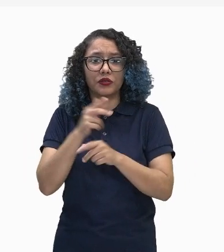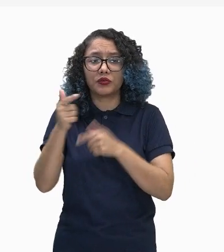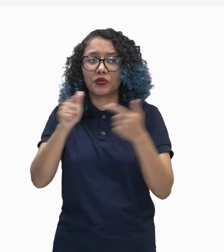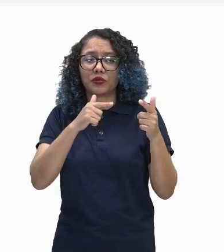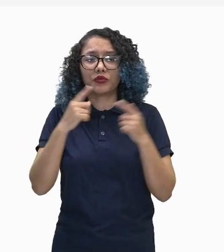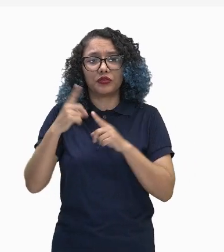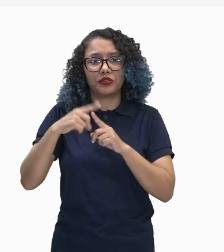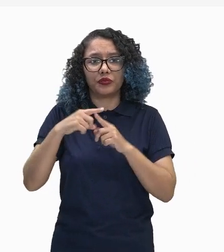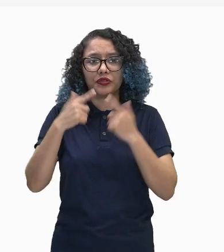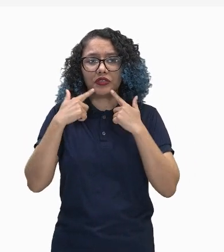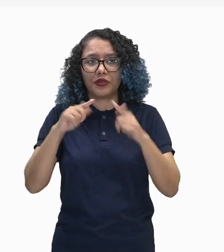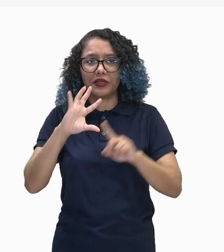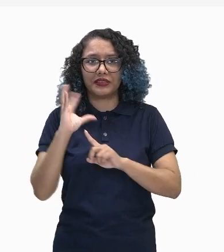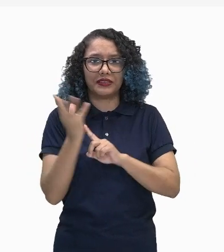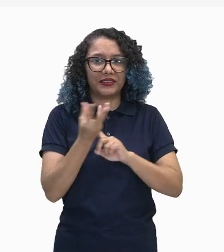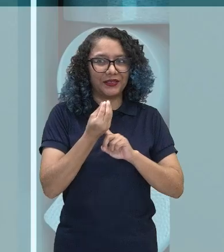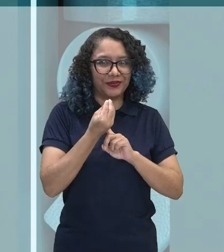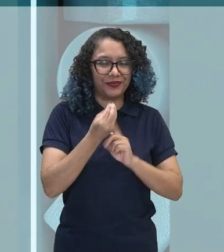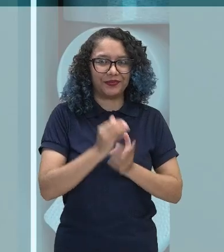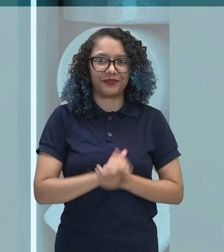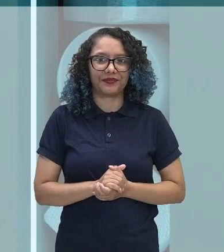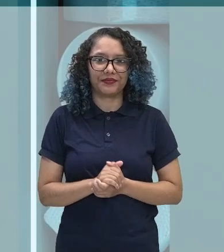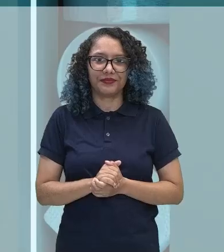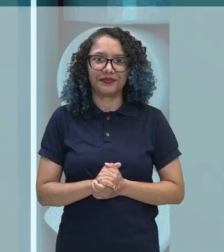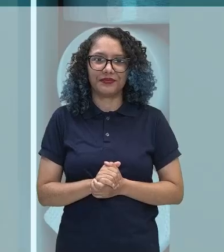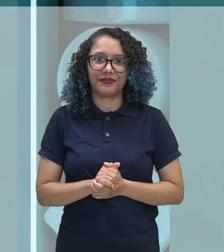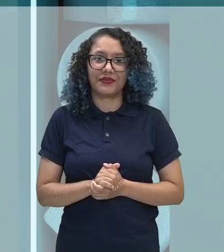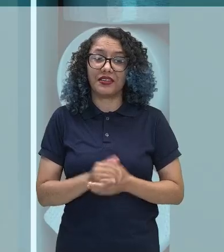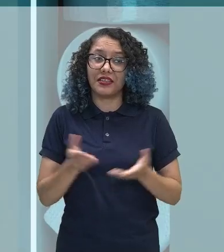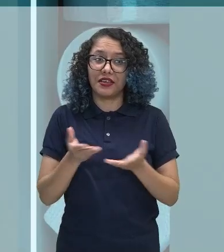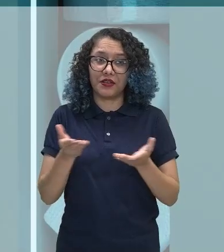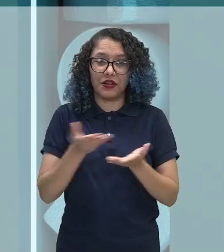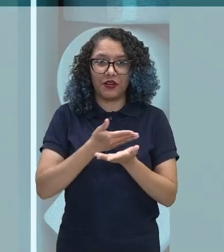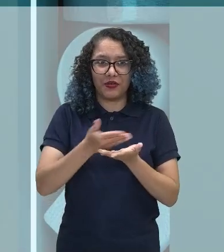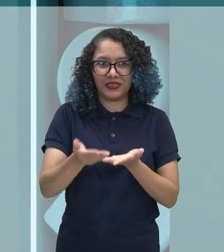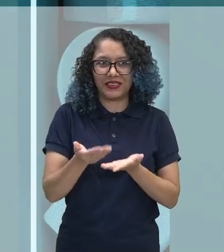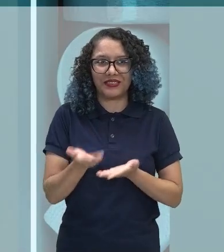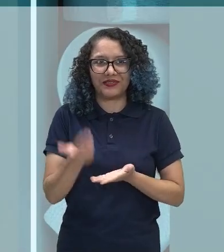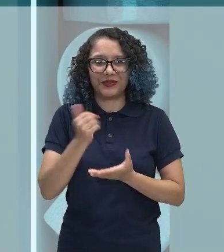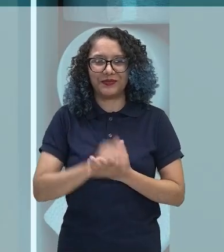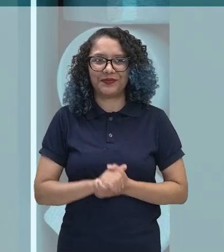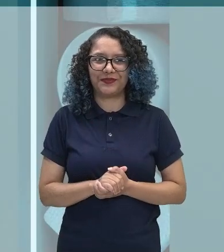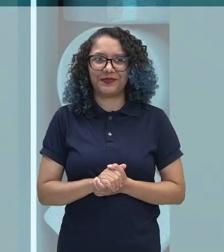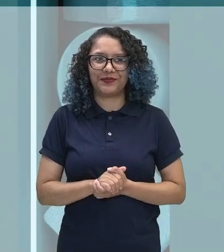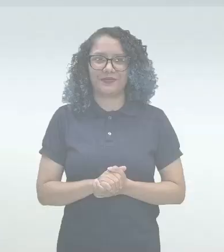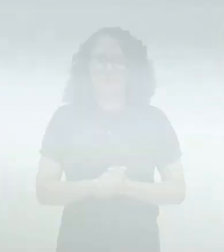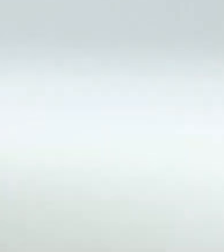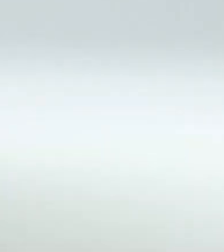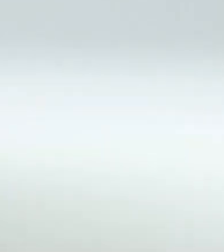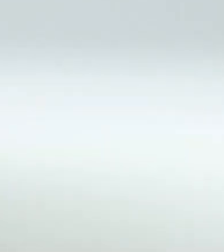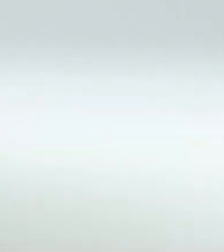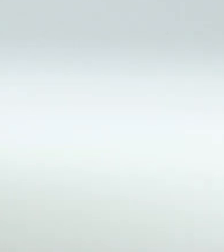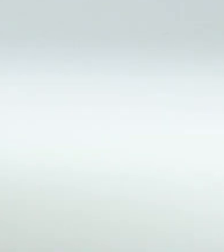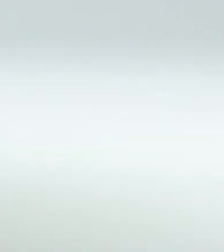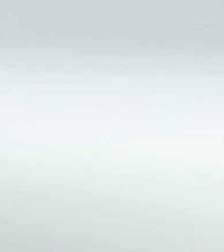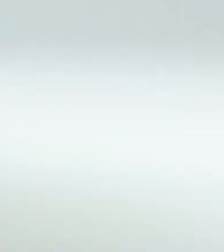demais linguagens artísticas. E vamos dar início a esta aula.